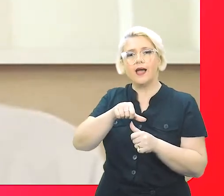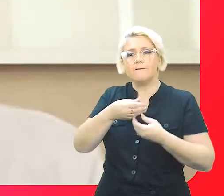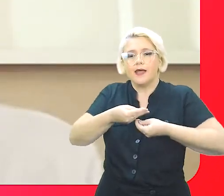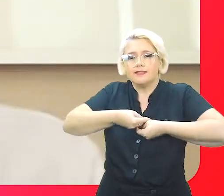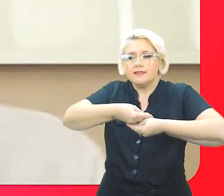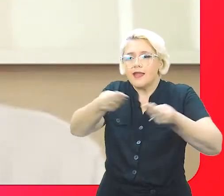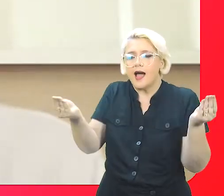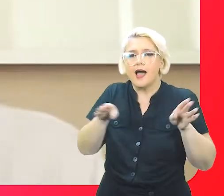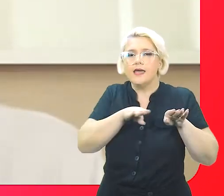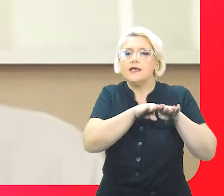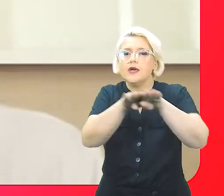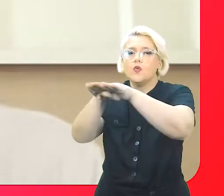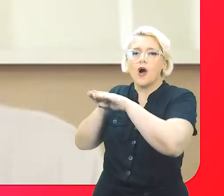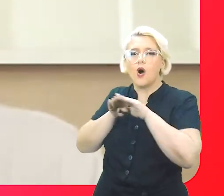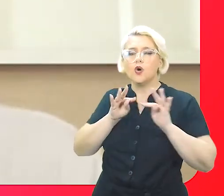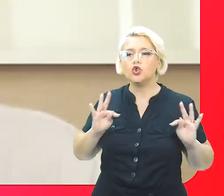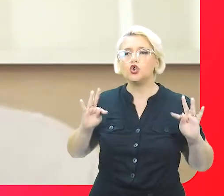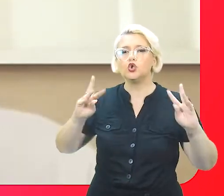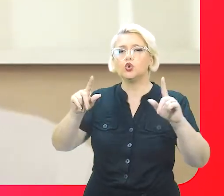dar a todos